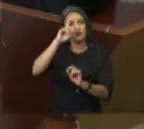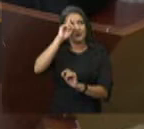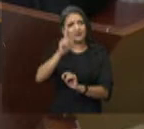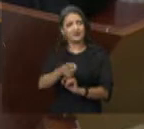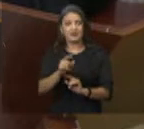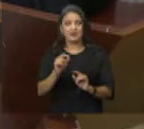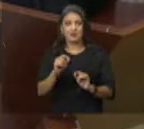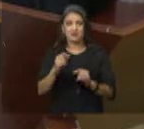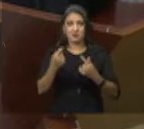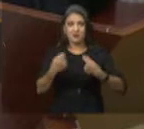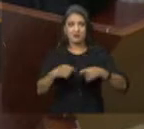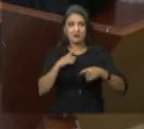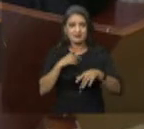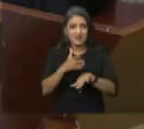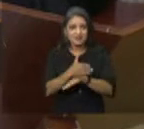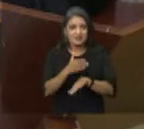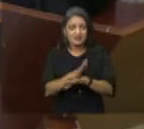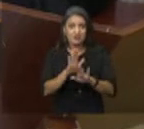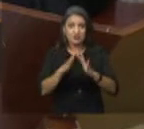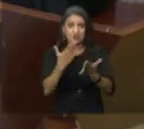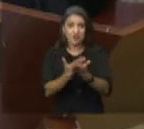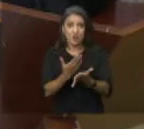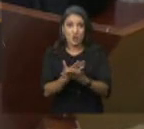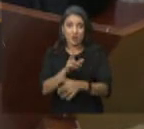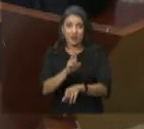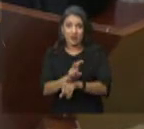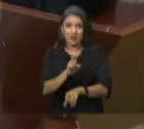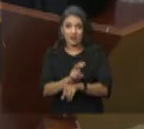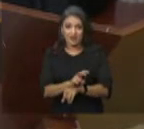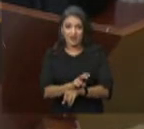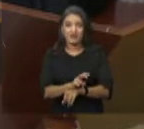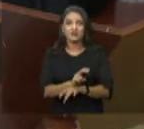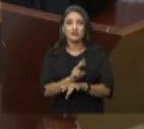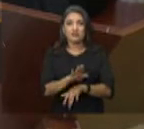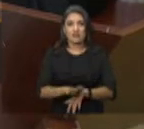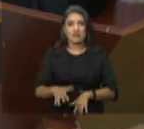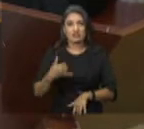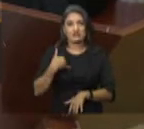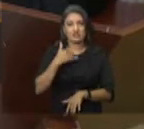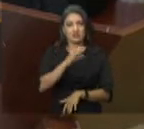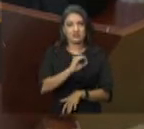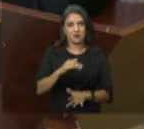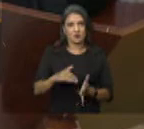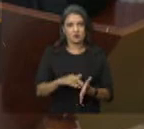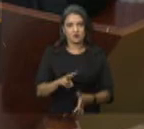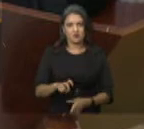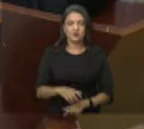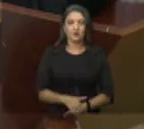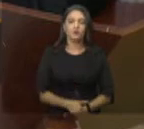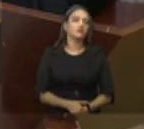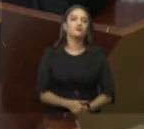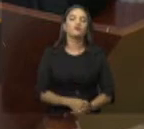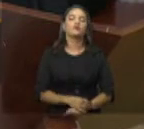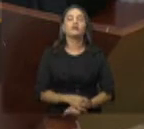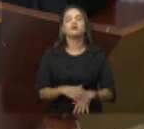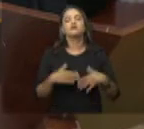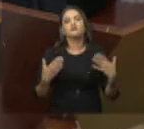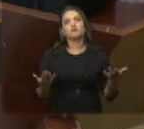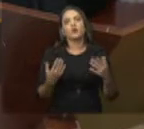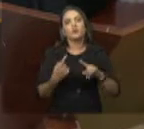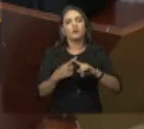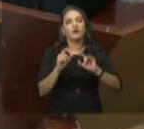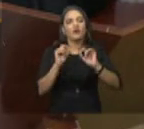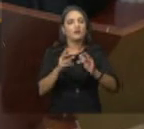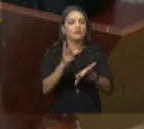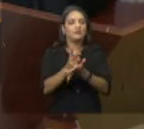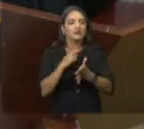propiciar acesso à creches e pré-escolas das crianças de 0 a 5 anos em detrimento da Invocação